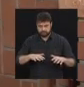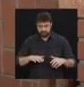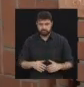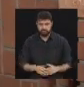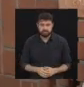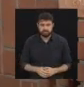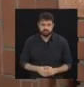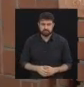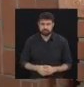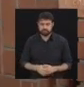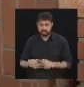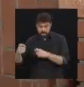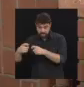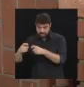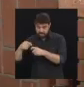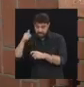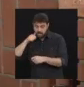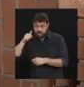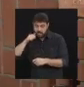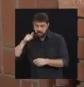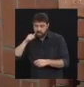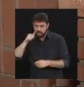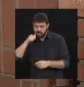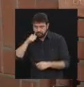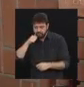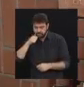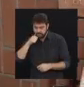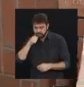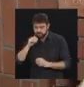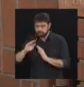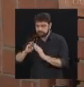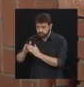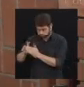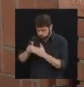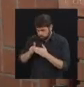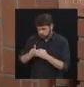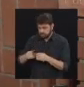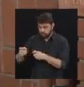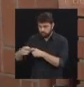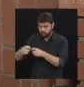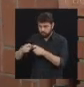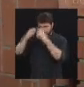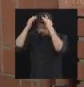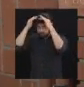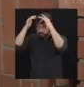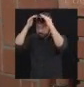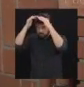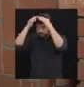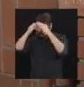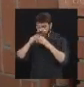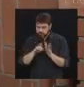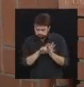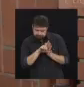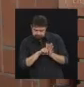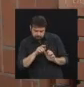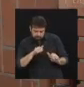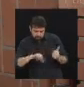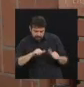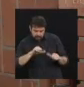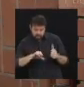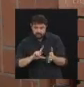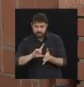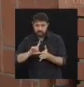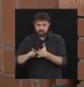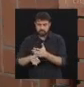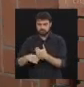E então a pediatra que estava de plantão pediu para um neurologista fazer uma avaliação. Ele